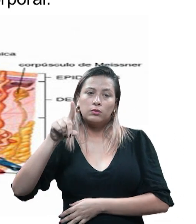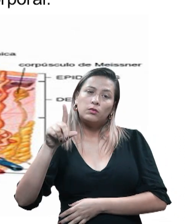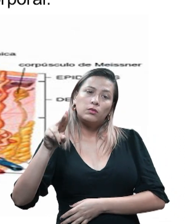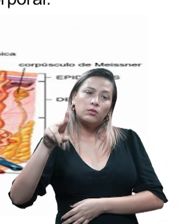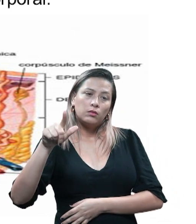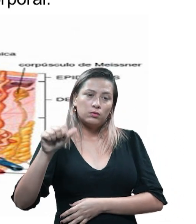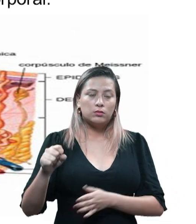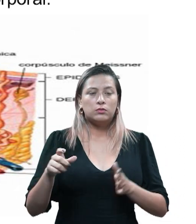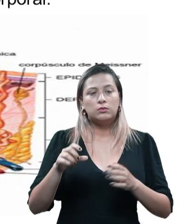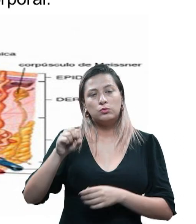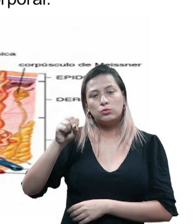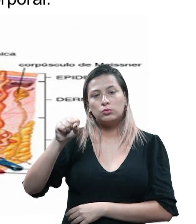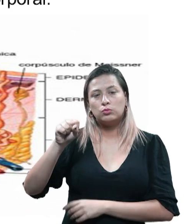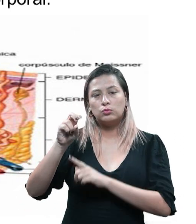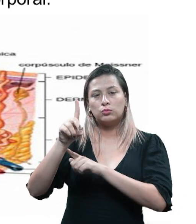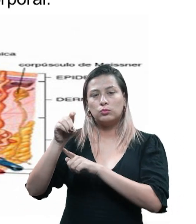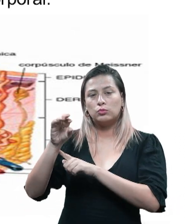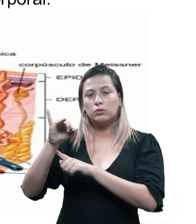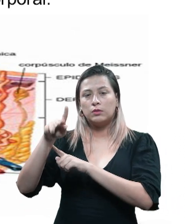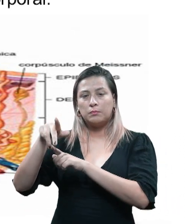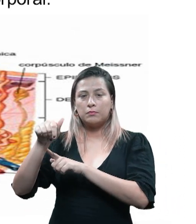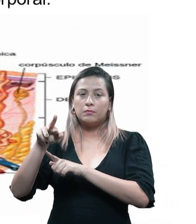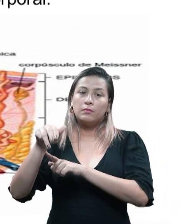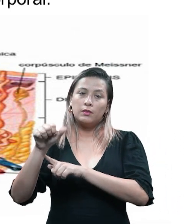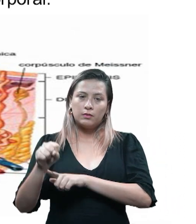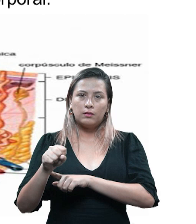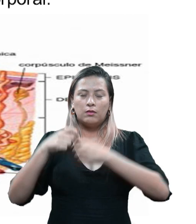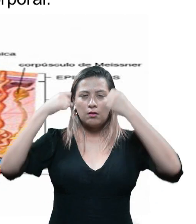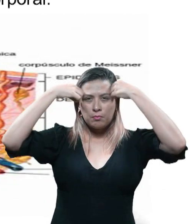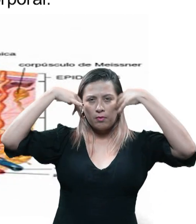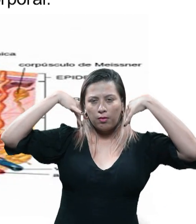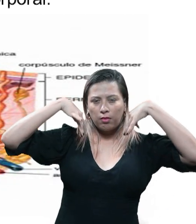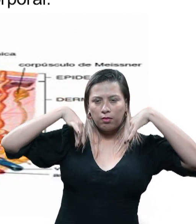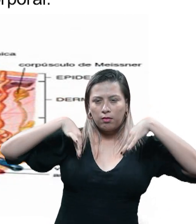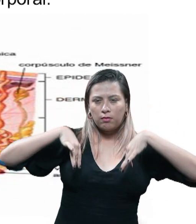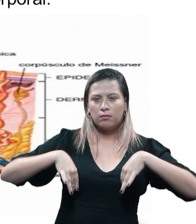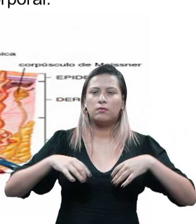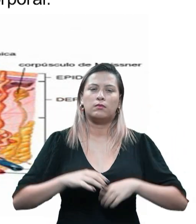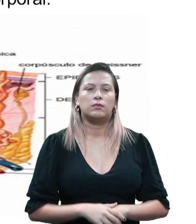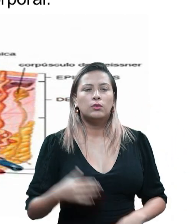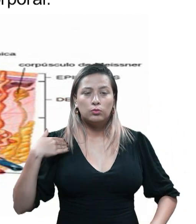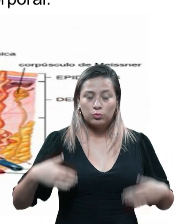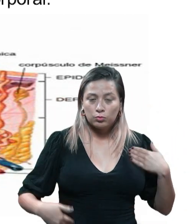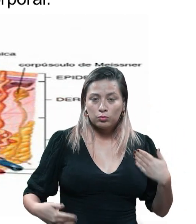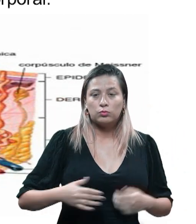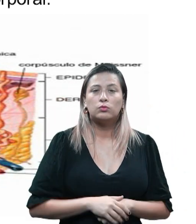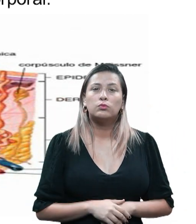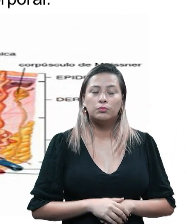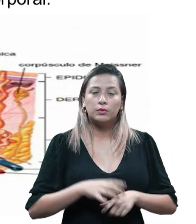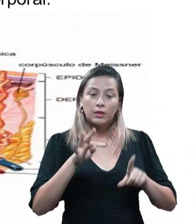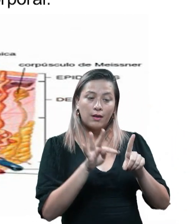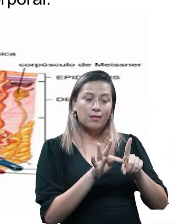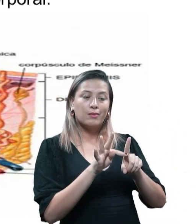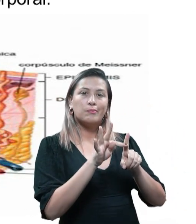secretam o suor, que é um fluido corporal, responsável pela regulação da temperatura